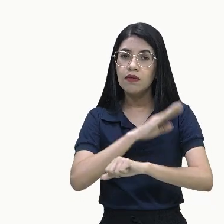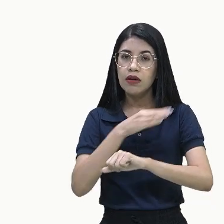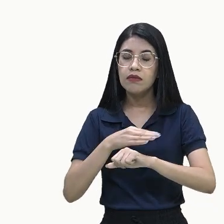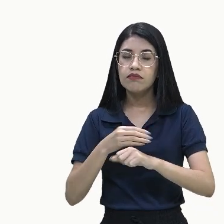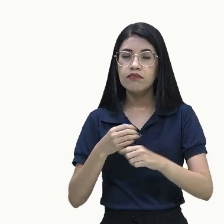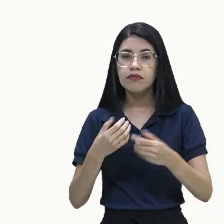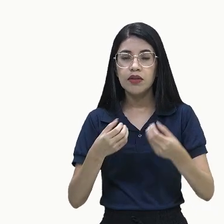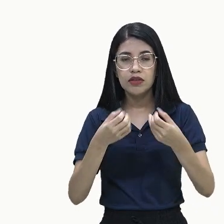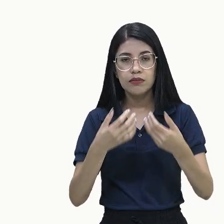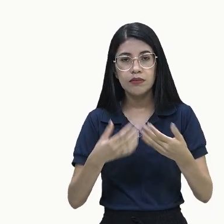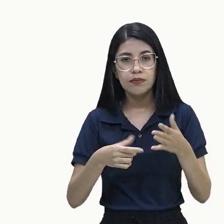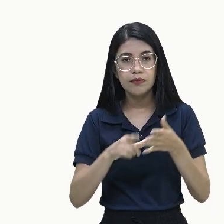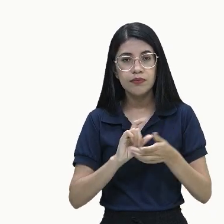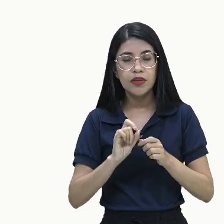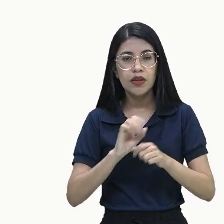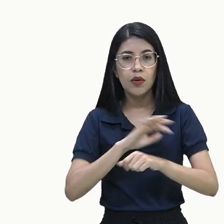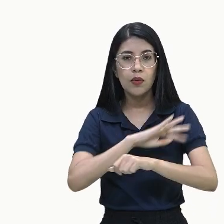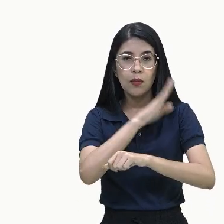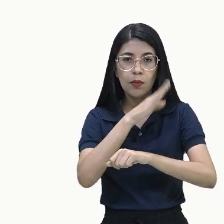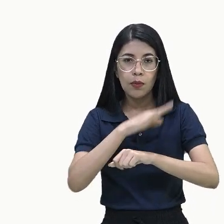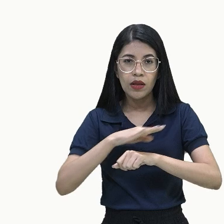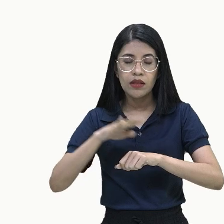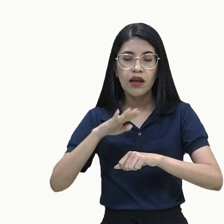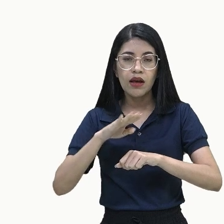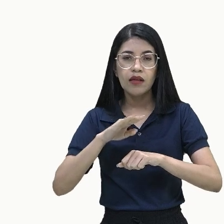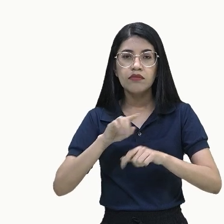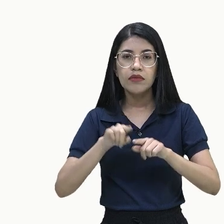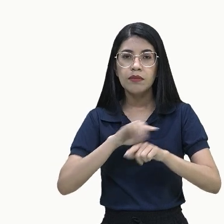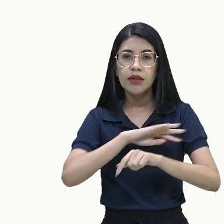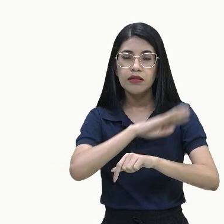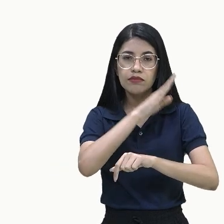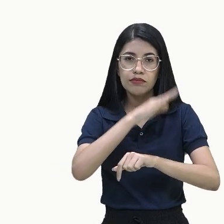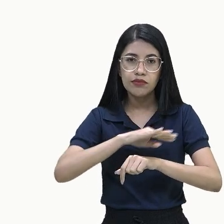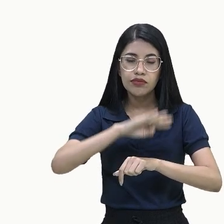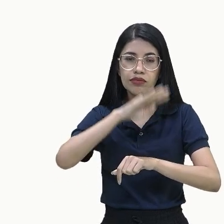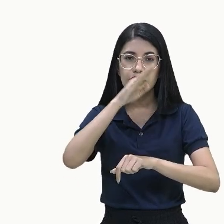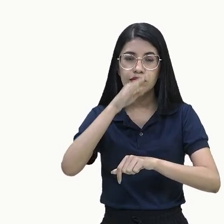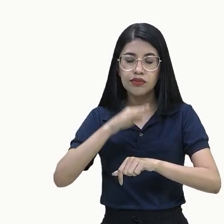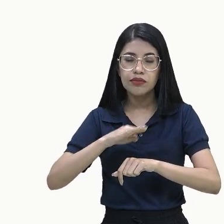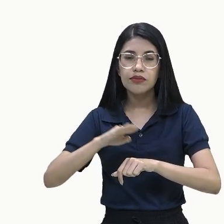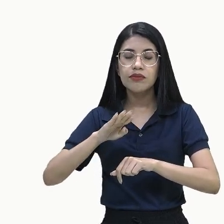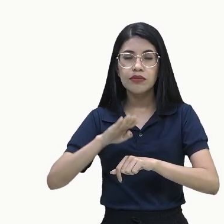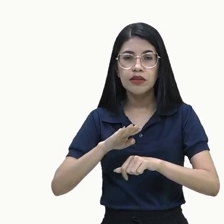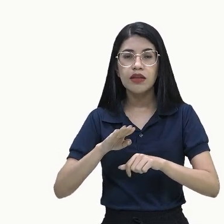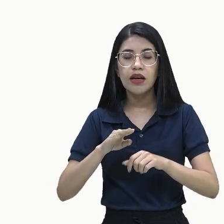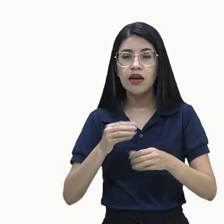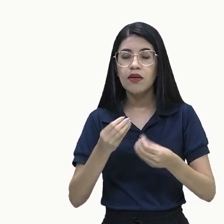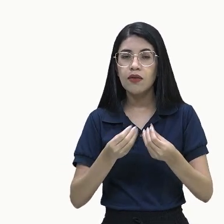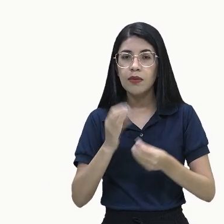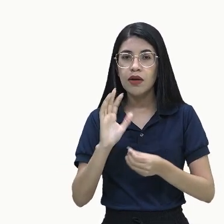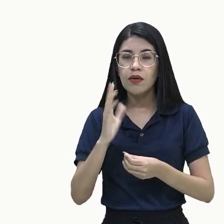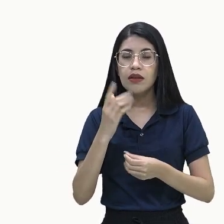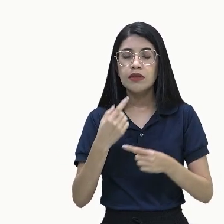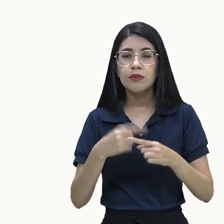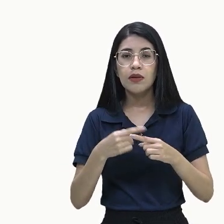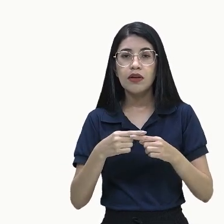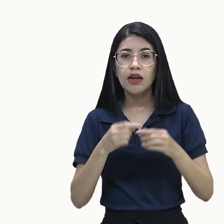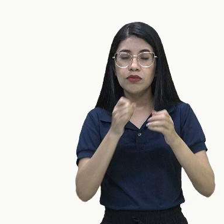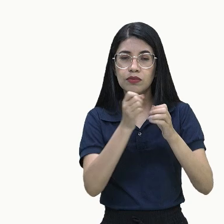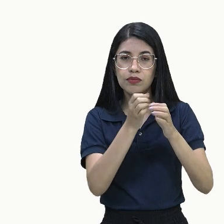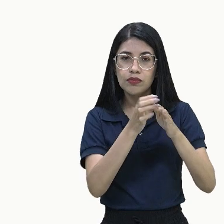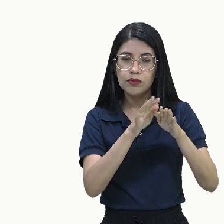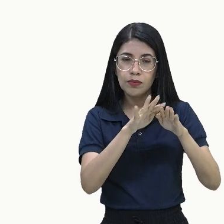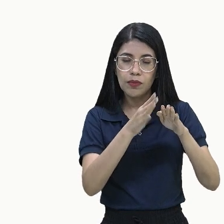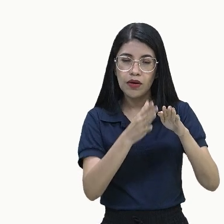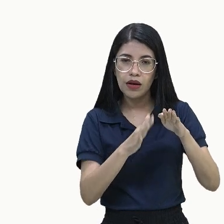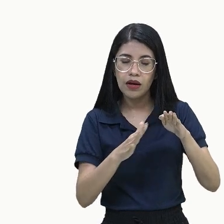falou? Planalto, planícies, as montanhas, ocorrem ali por processos de erosão ou por processos